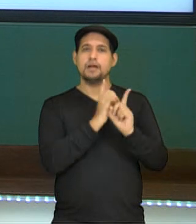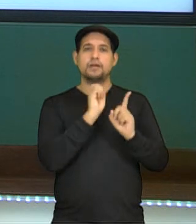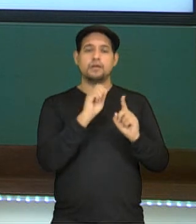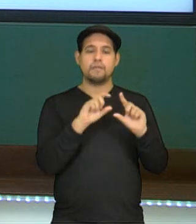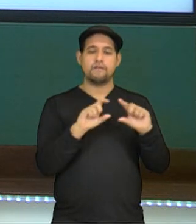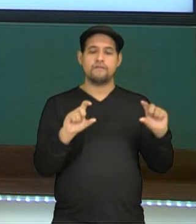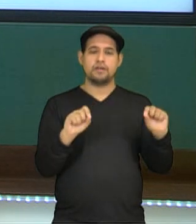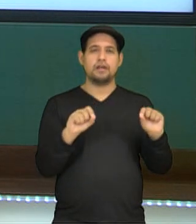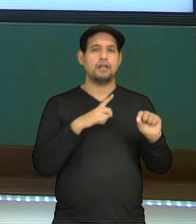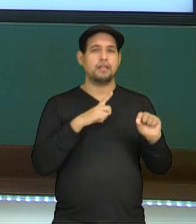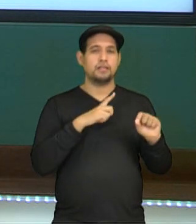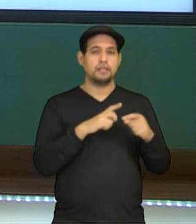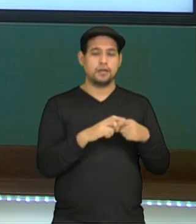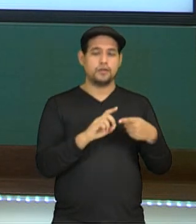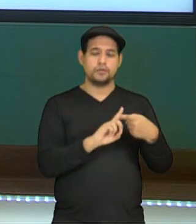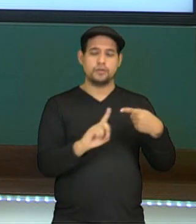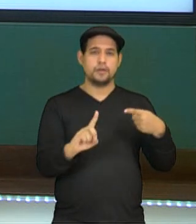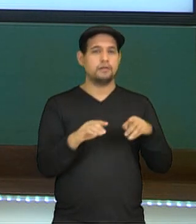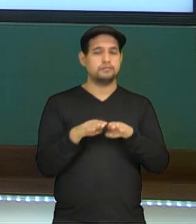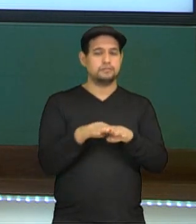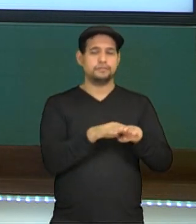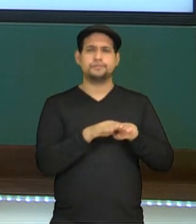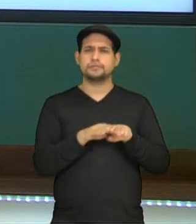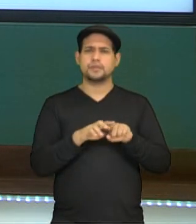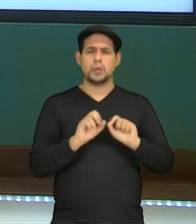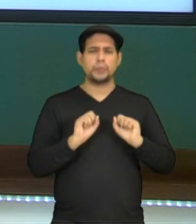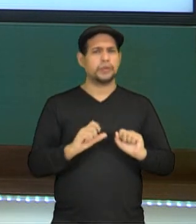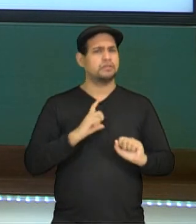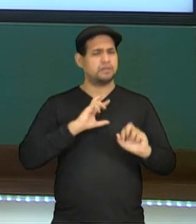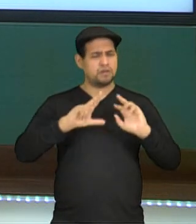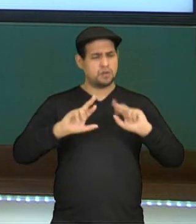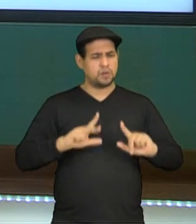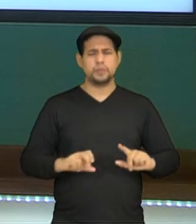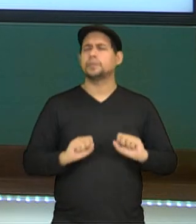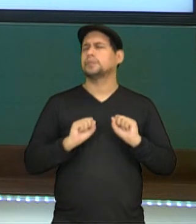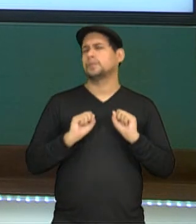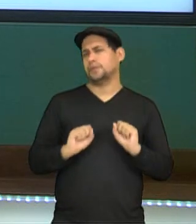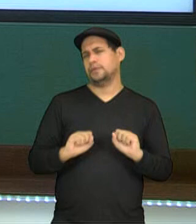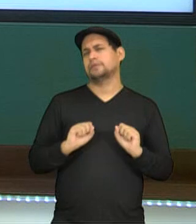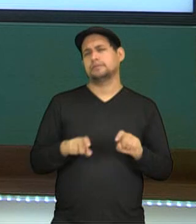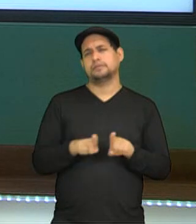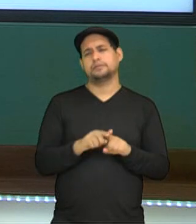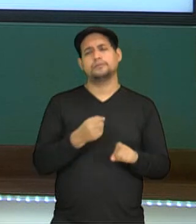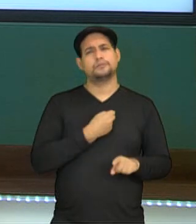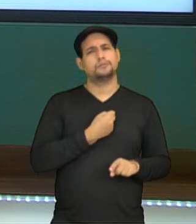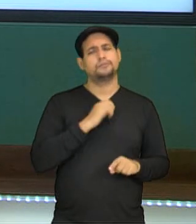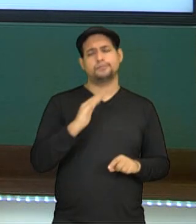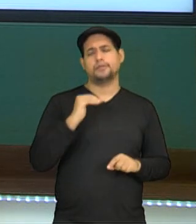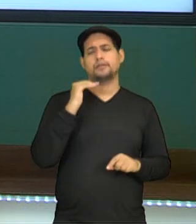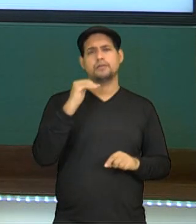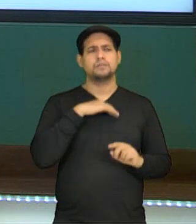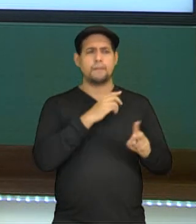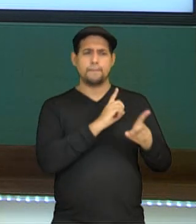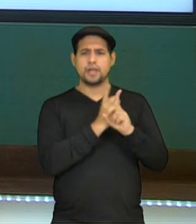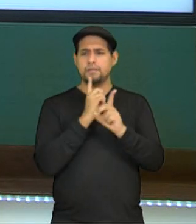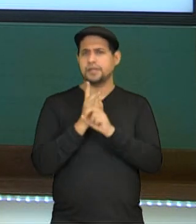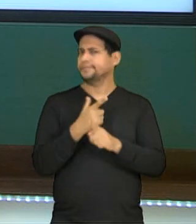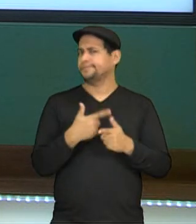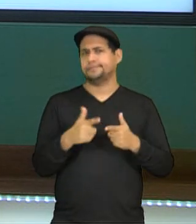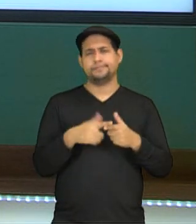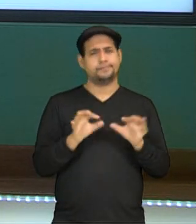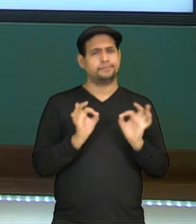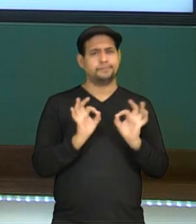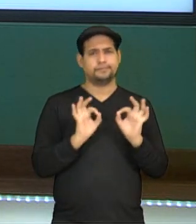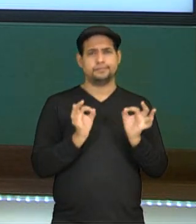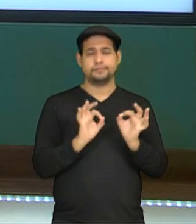uma fração com denominador comum, tá bom? Pode ter outras? Ah, pode aí com números maiores, se você encontrou outra, não tem problema,